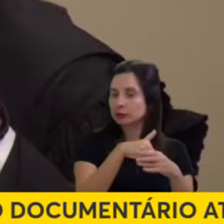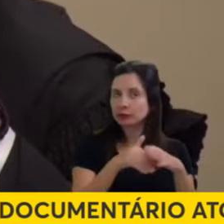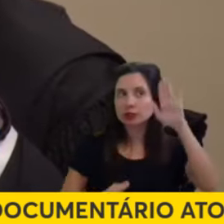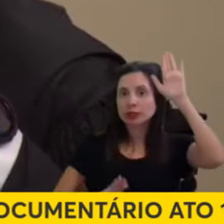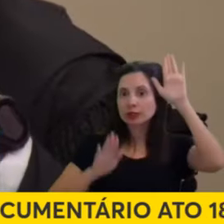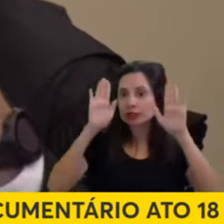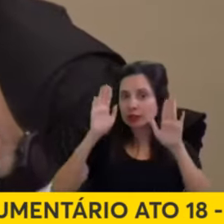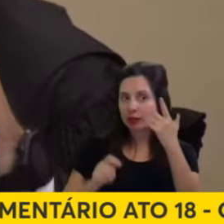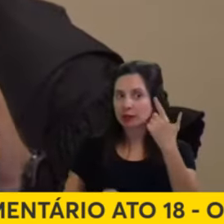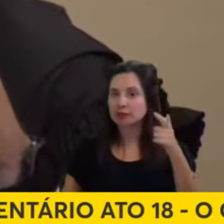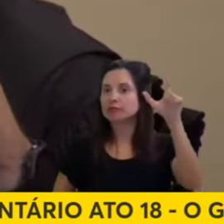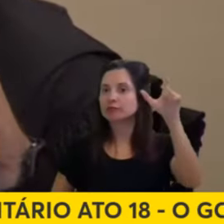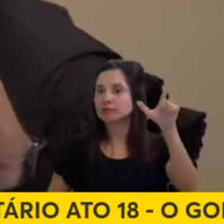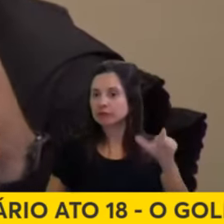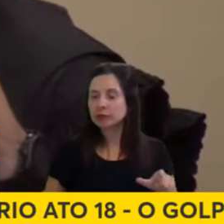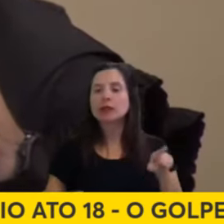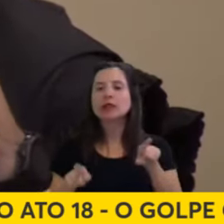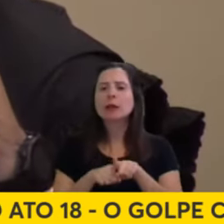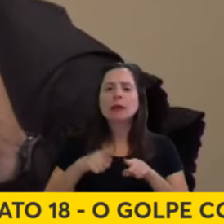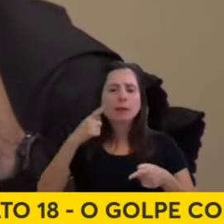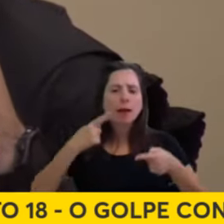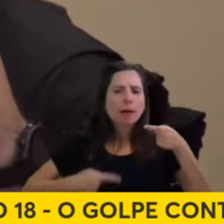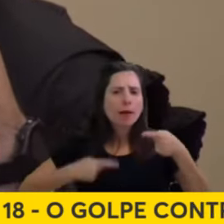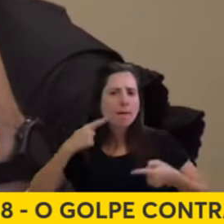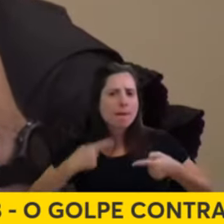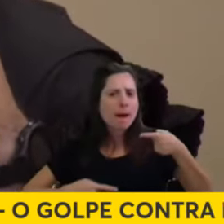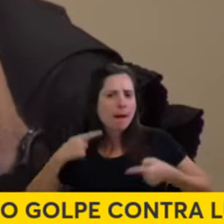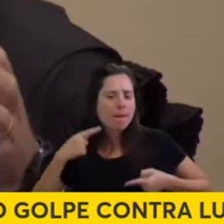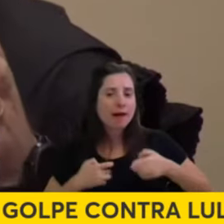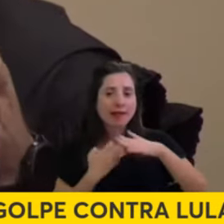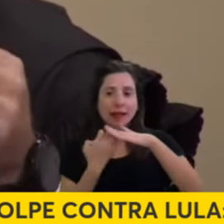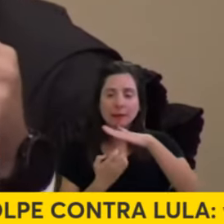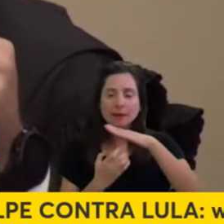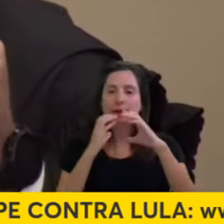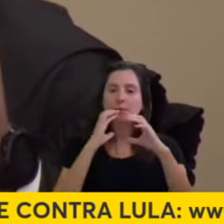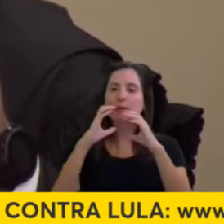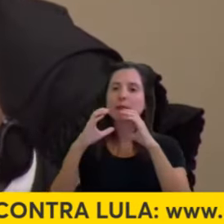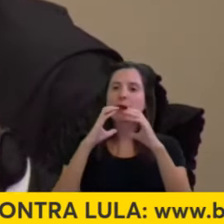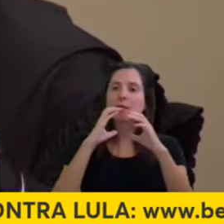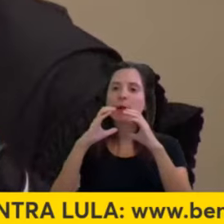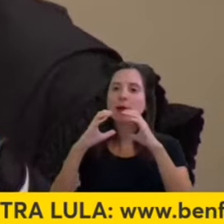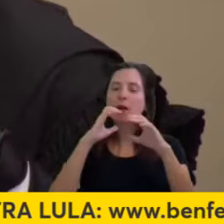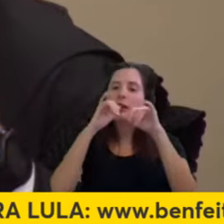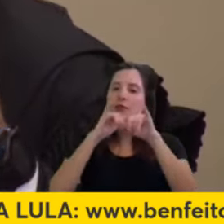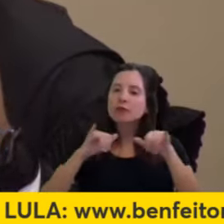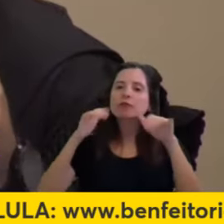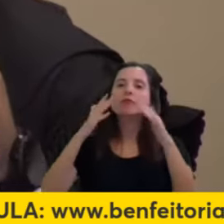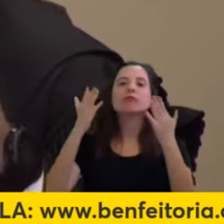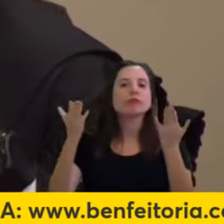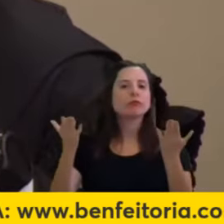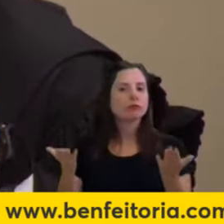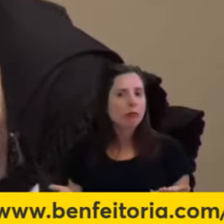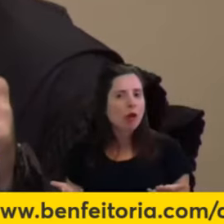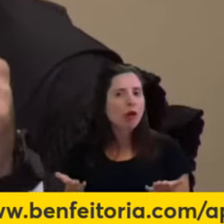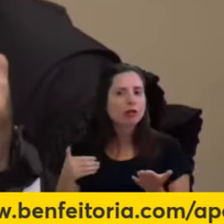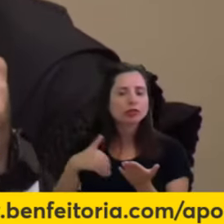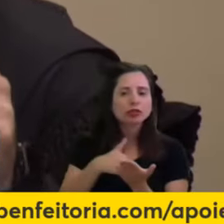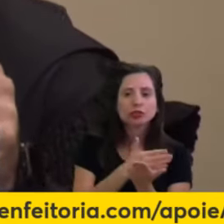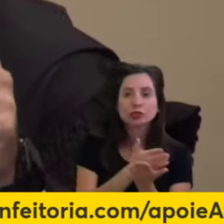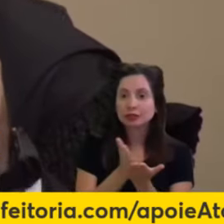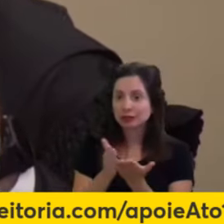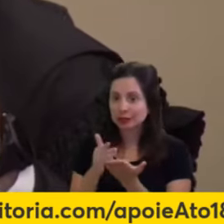está em discussão se a exposição dos investigados nos meios de comunicação no período de pré-campanha teria sido excessiva mediante o desvio de finalidade das